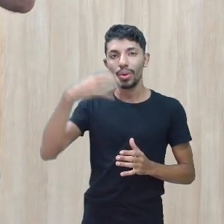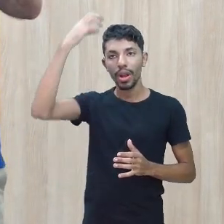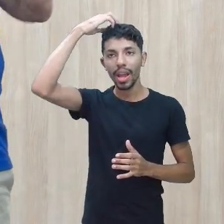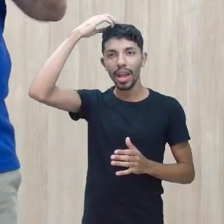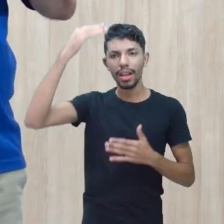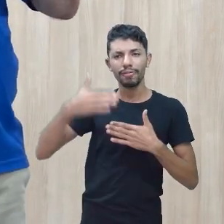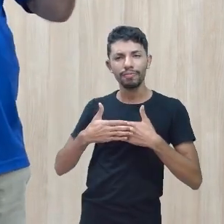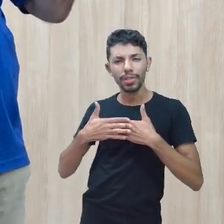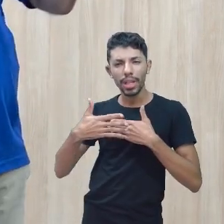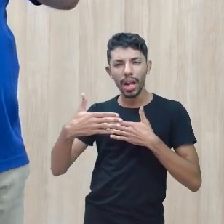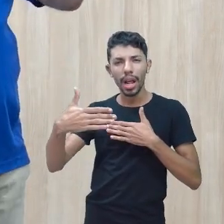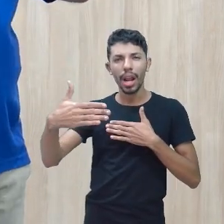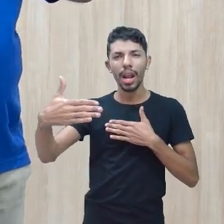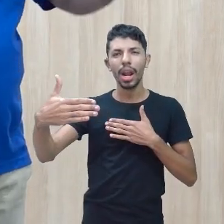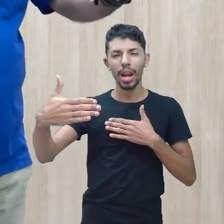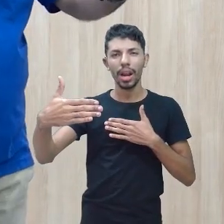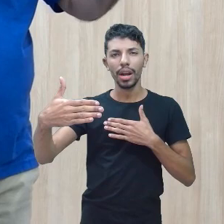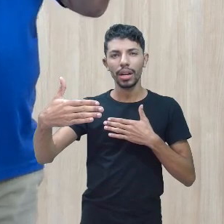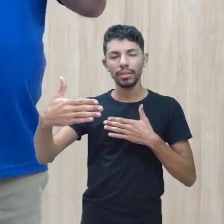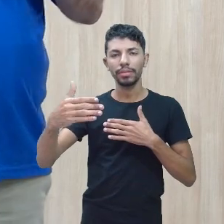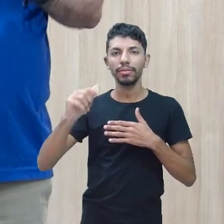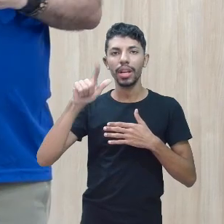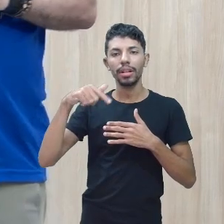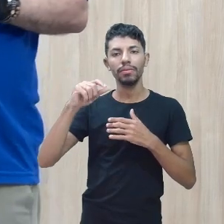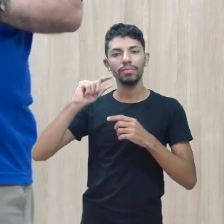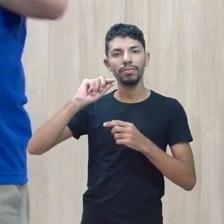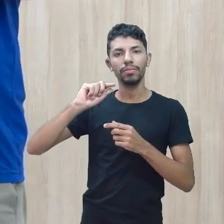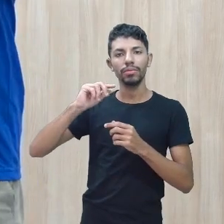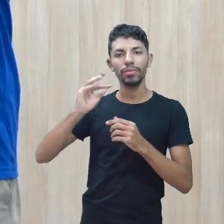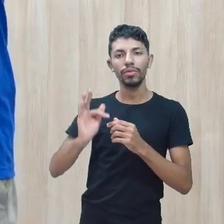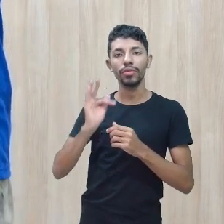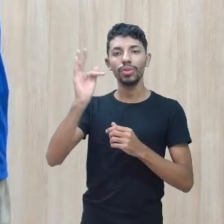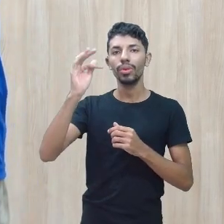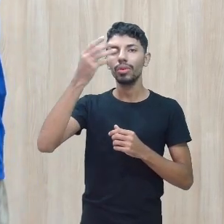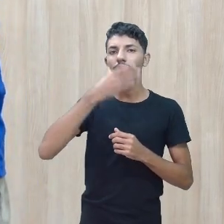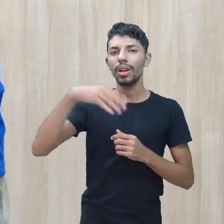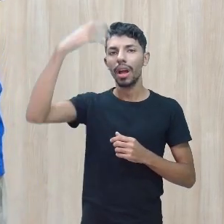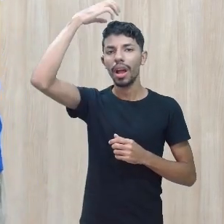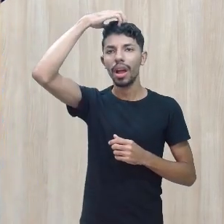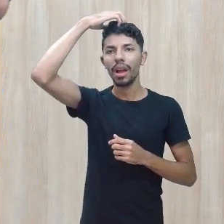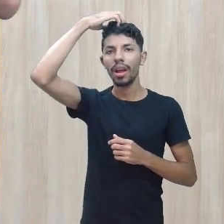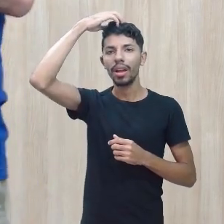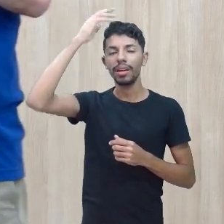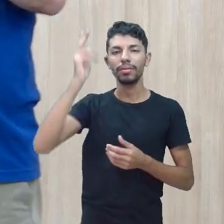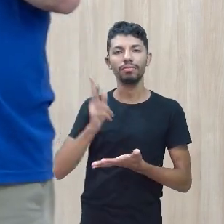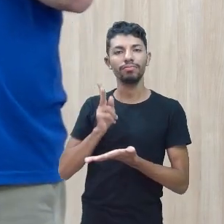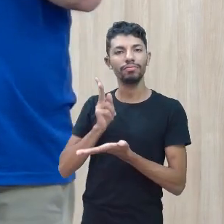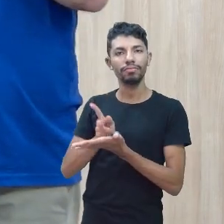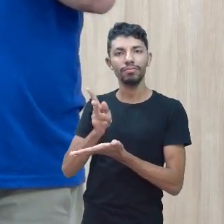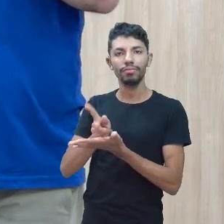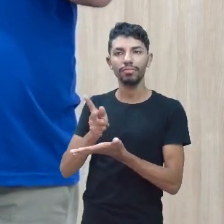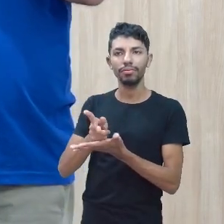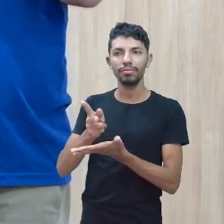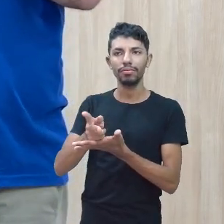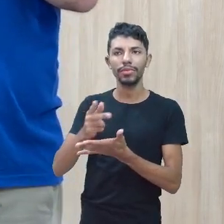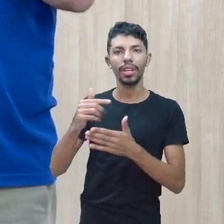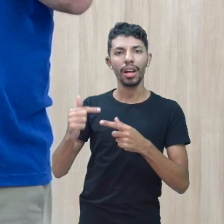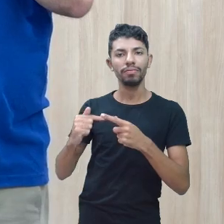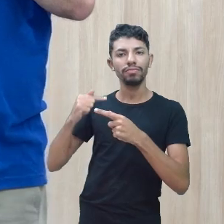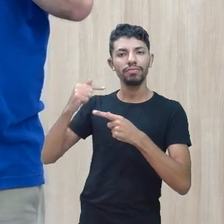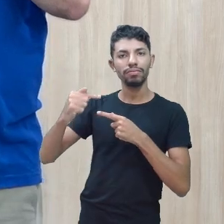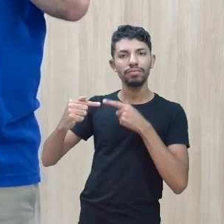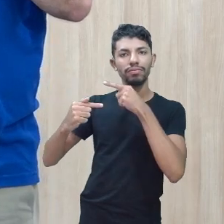do momento em que aquele rei ele morre, ele se torna o rei subsequente. E, nesse sentido, a gente tem